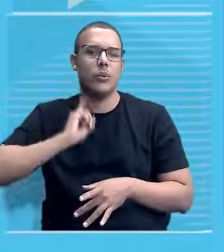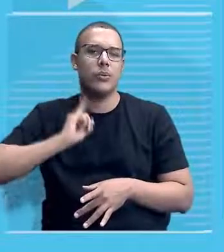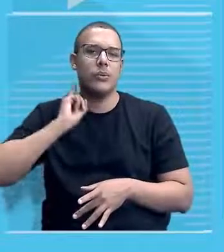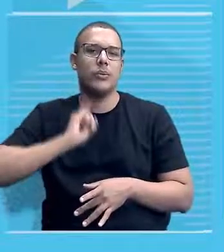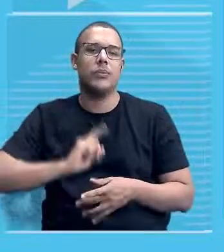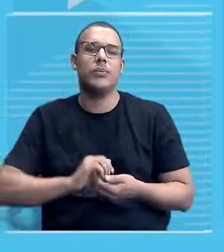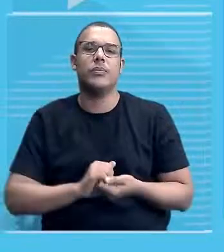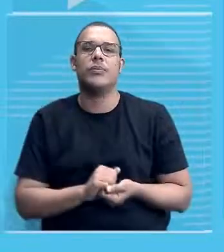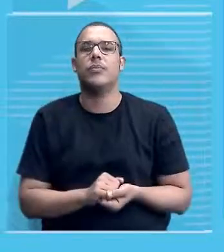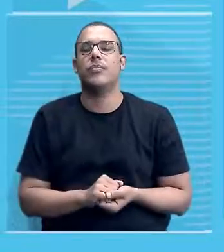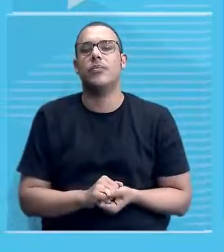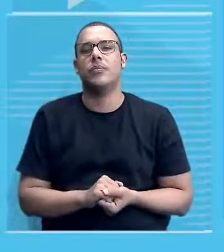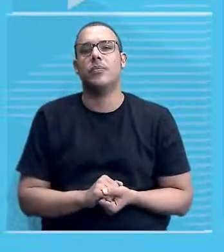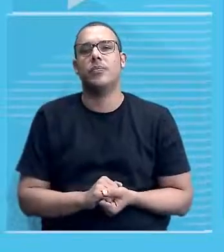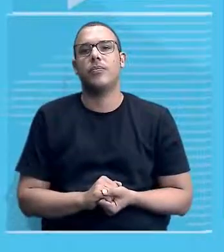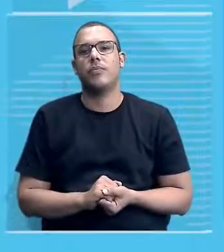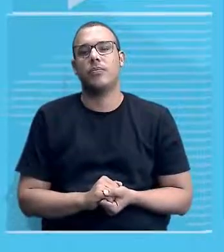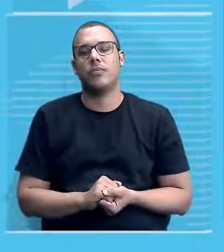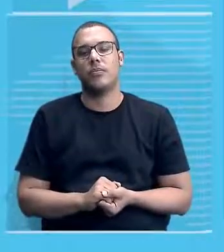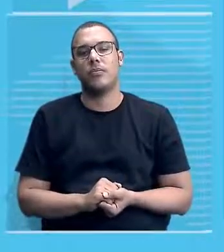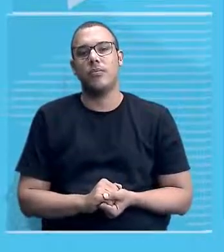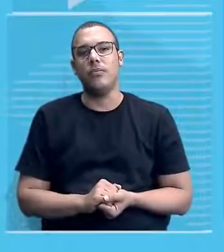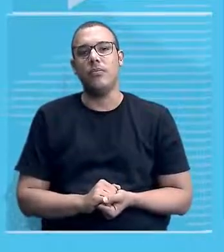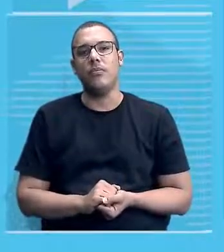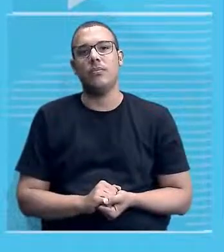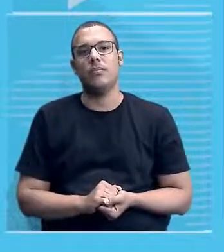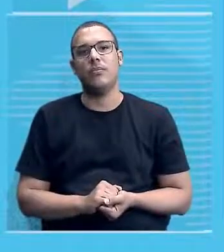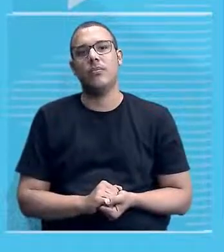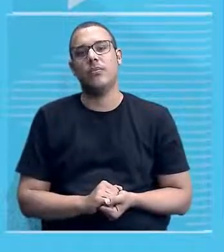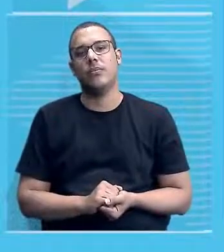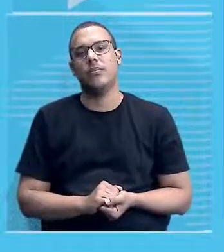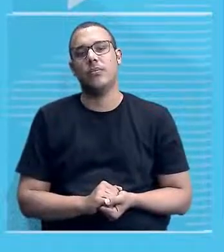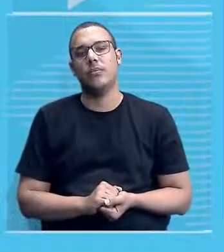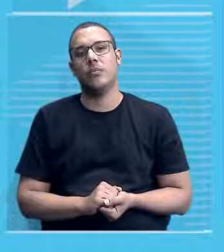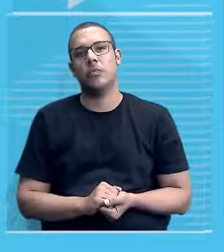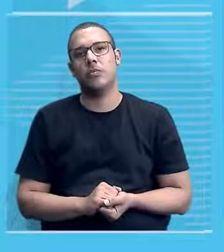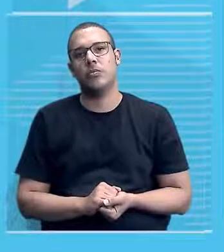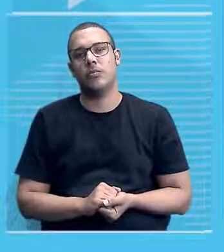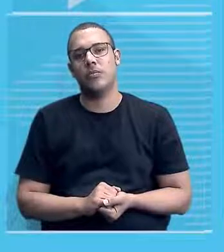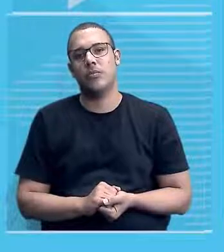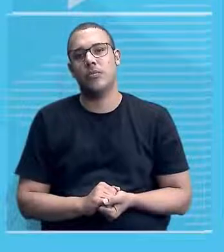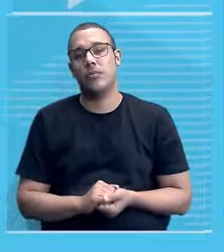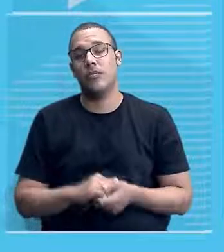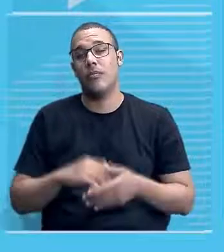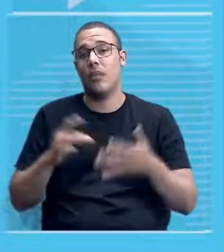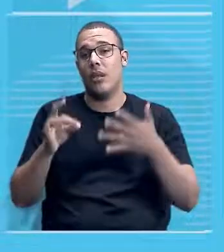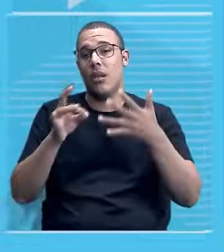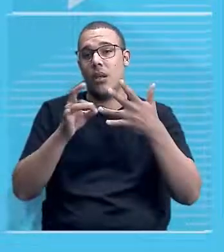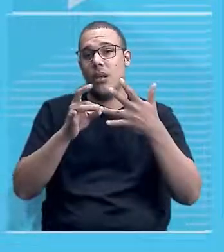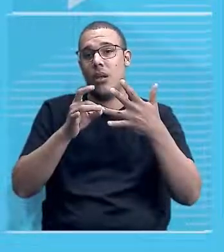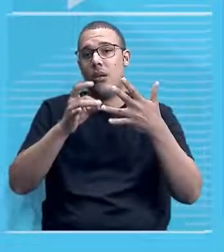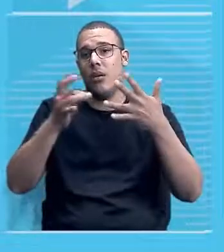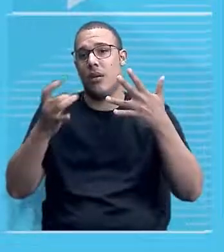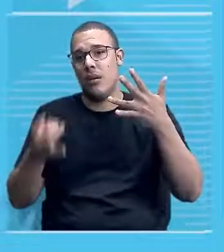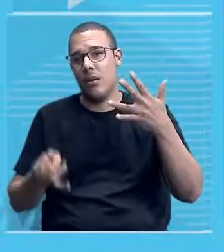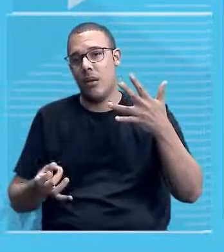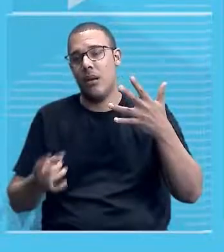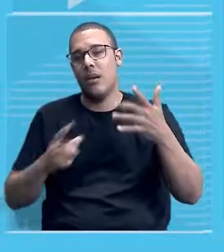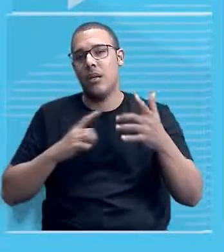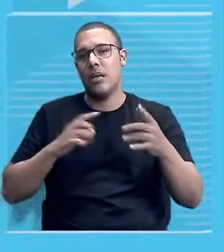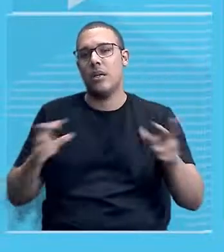é conjuração mineira então o arcadismo ele tem Esse envolvimento